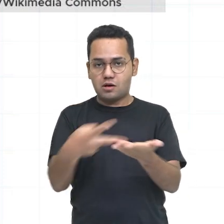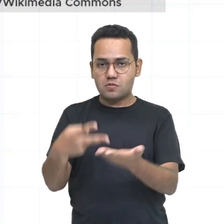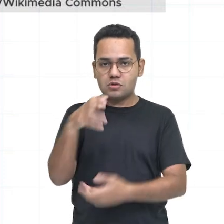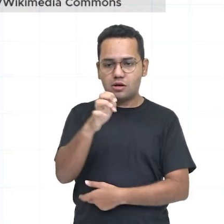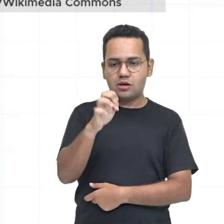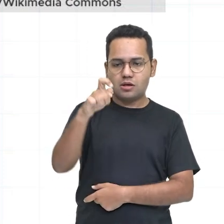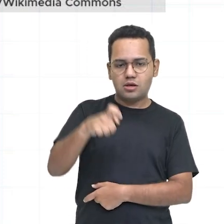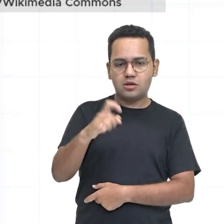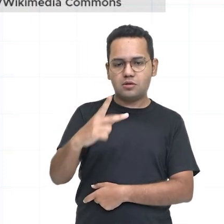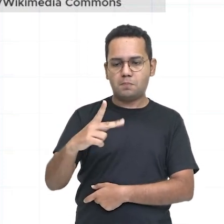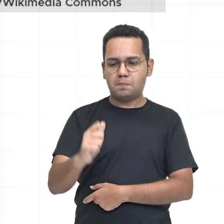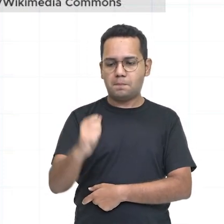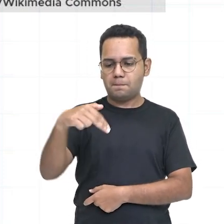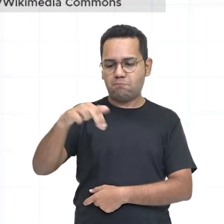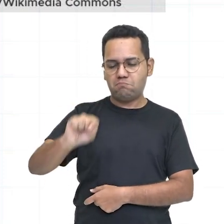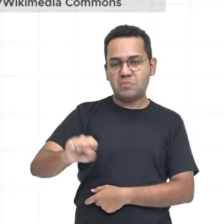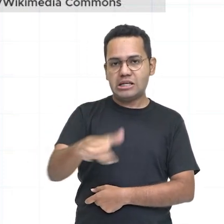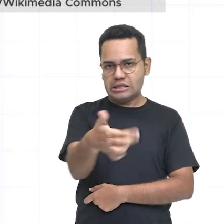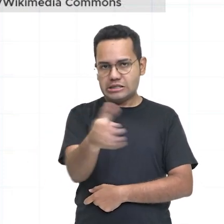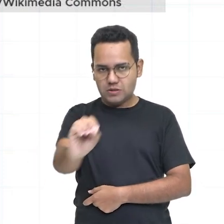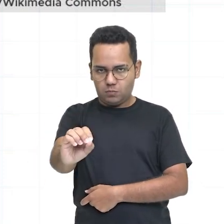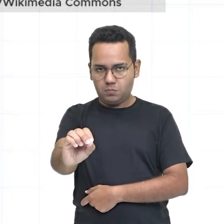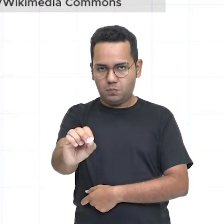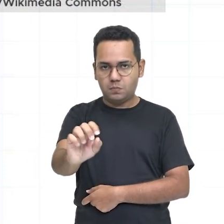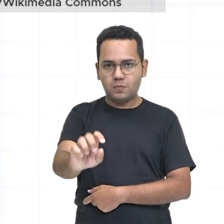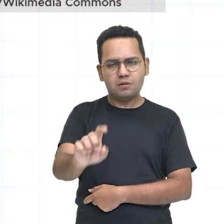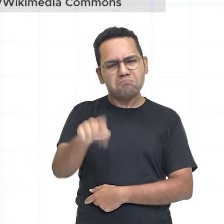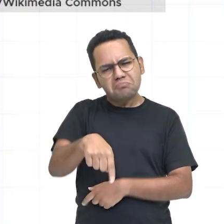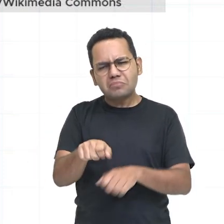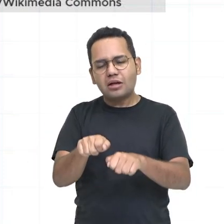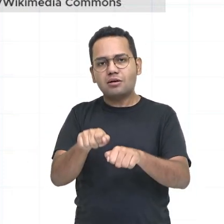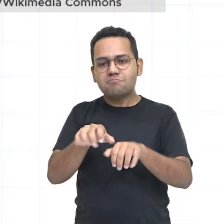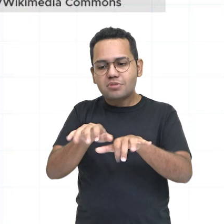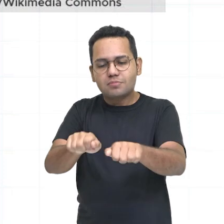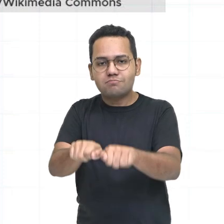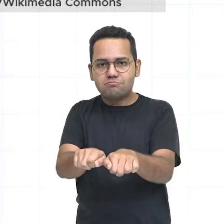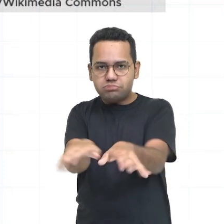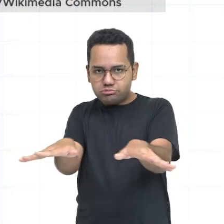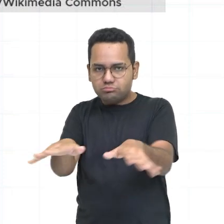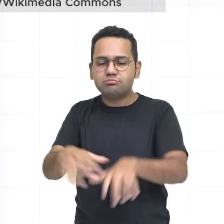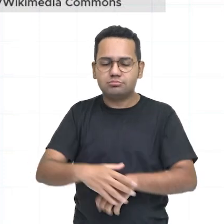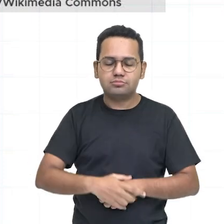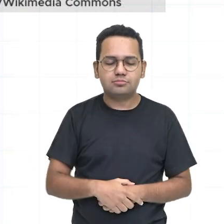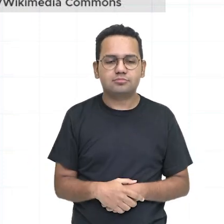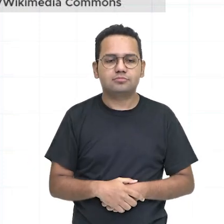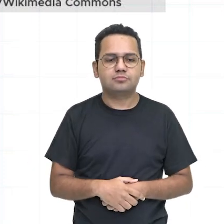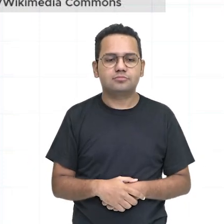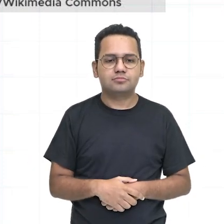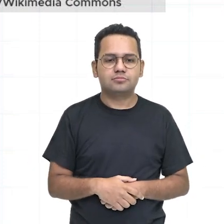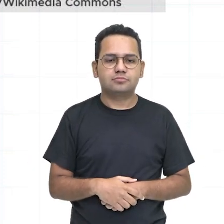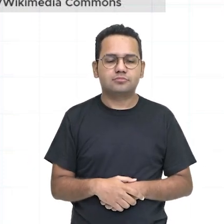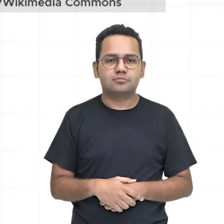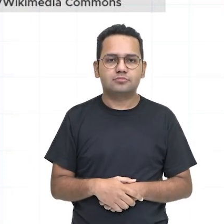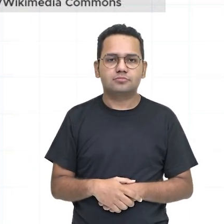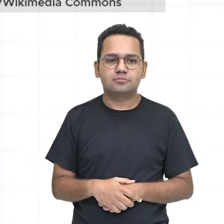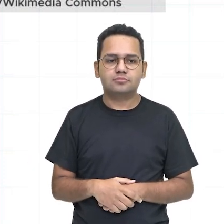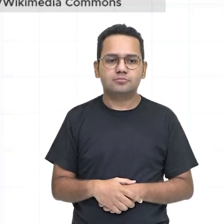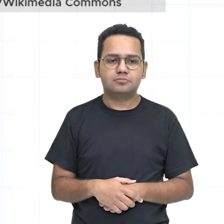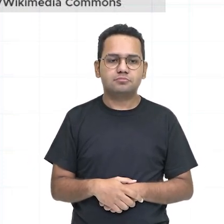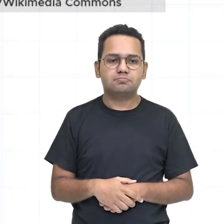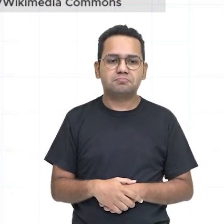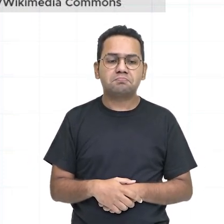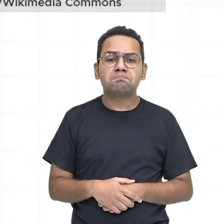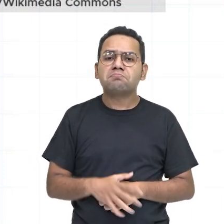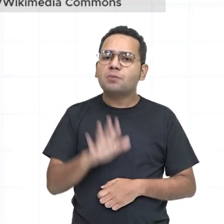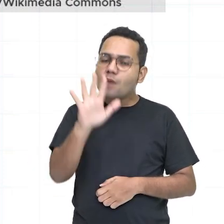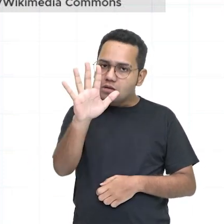expansão, ok? Dá uma dica aqui para vocês. Quando a palavra ela termina